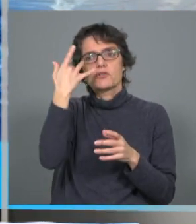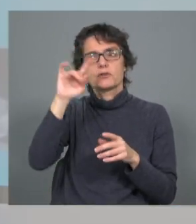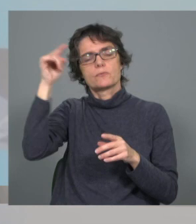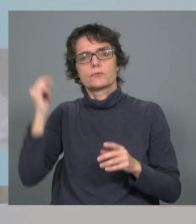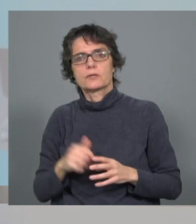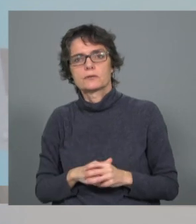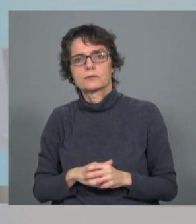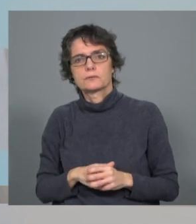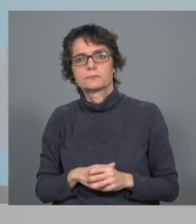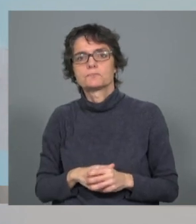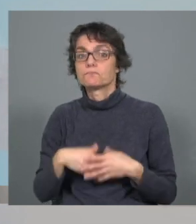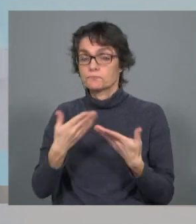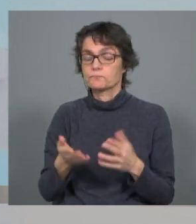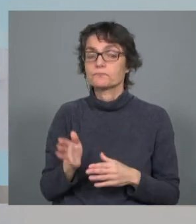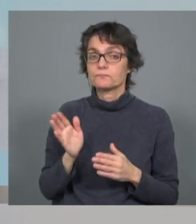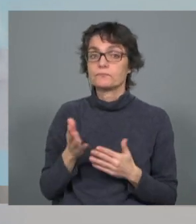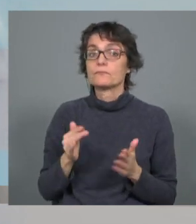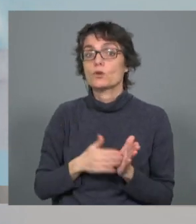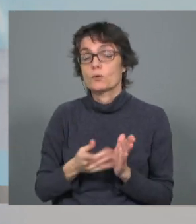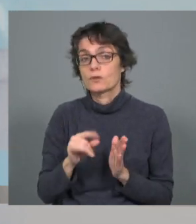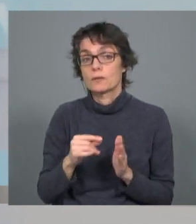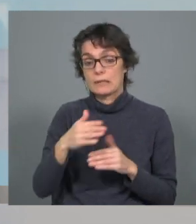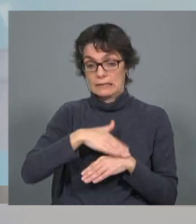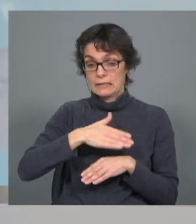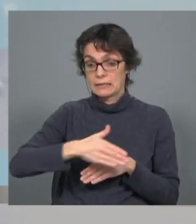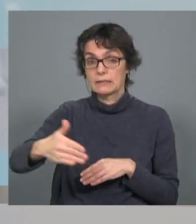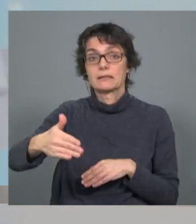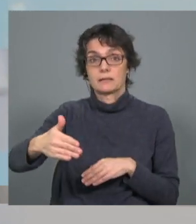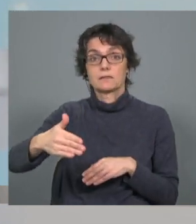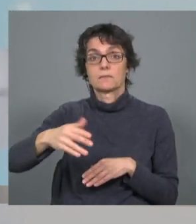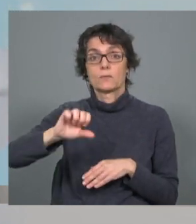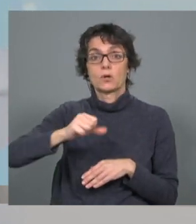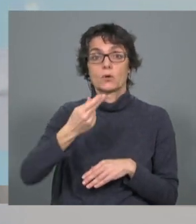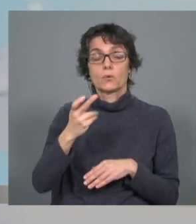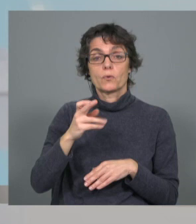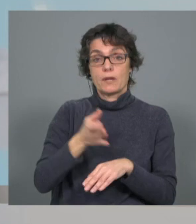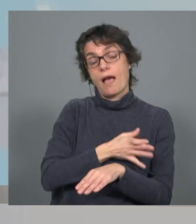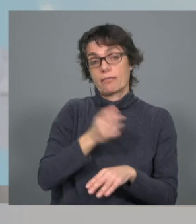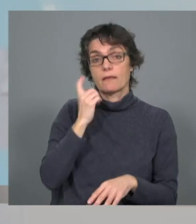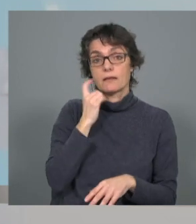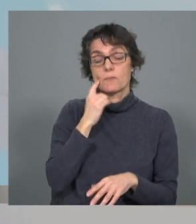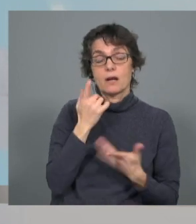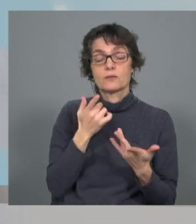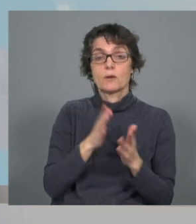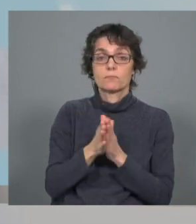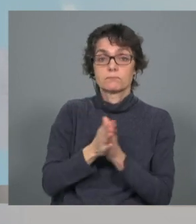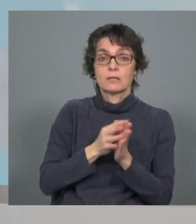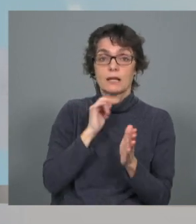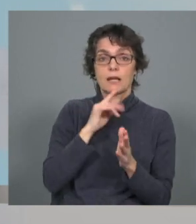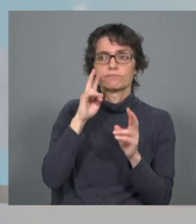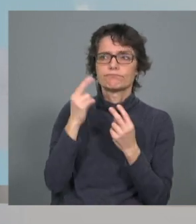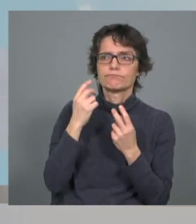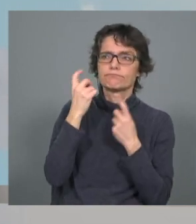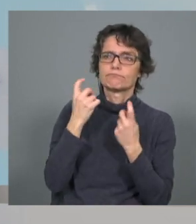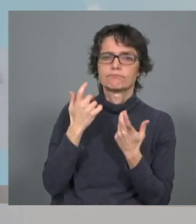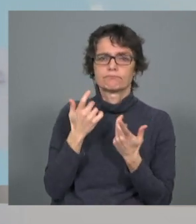este tempo de Quaresma e a vivência que temos é uma oportunidade para atender a esses sinais fundamentais que os textos acabam por